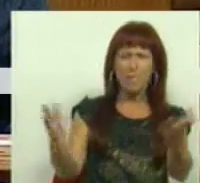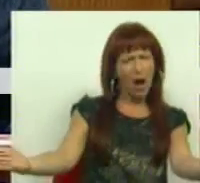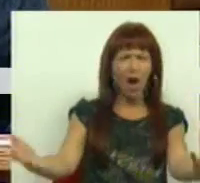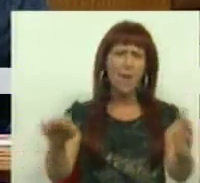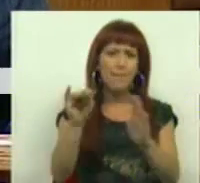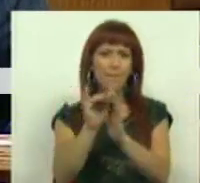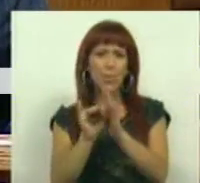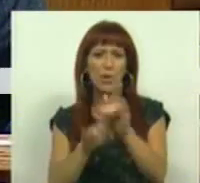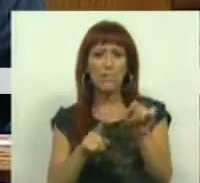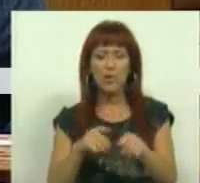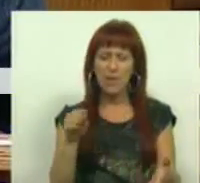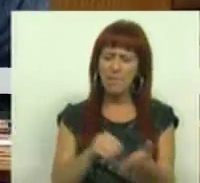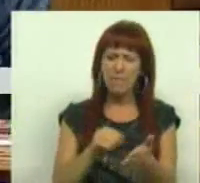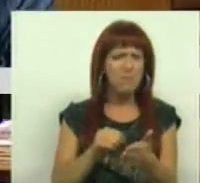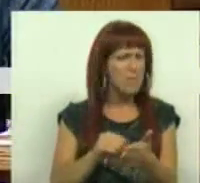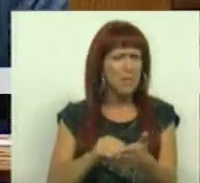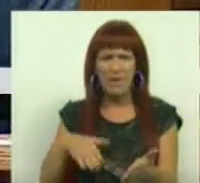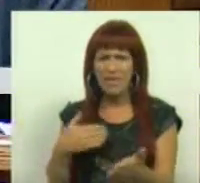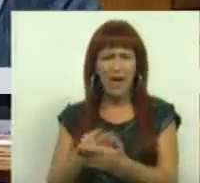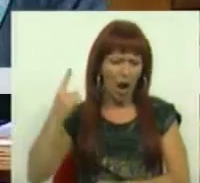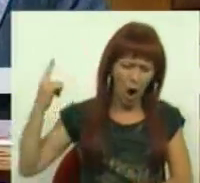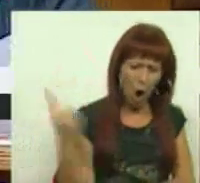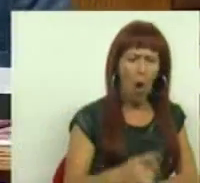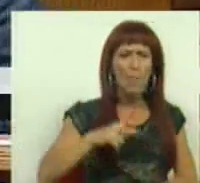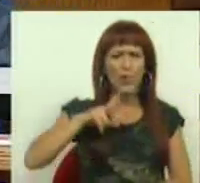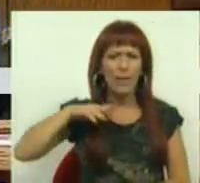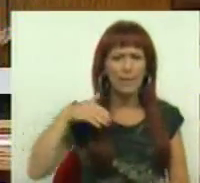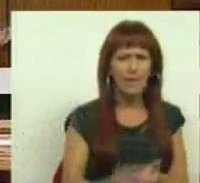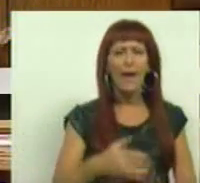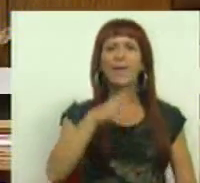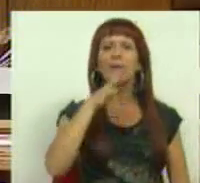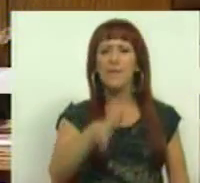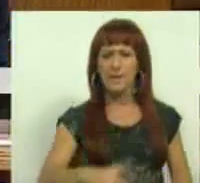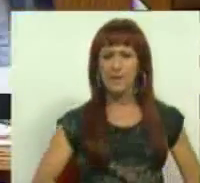a este programa de empobrecimento forçado do país. Disse.